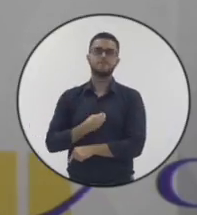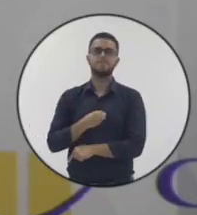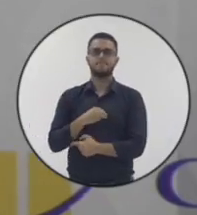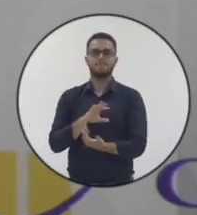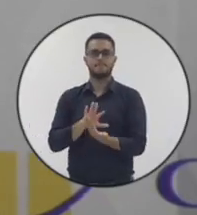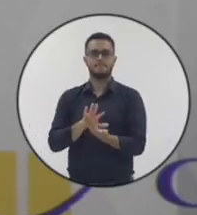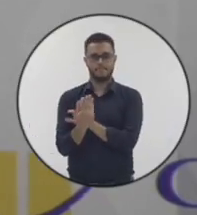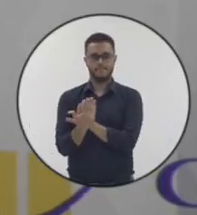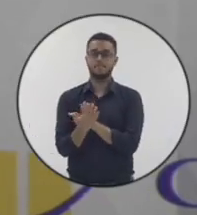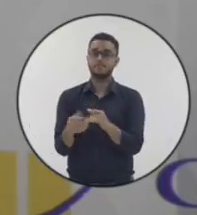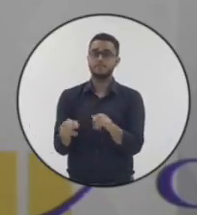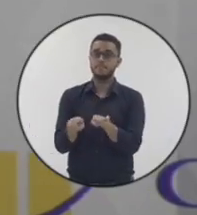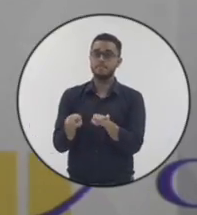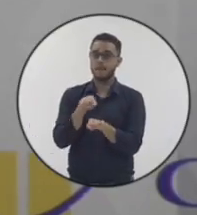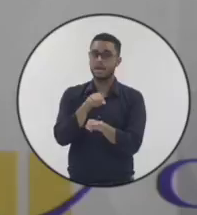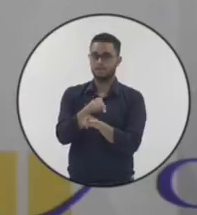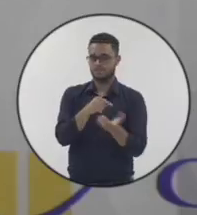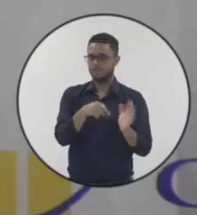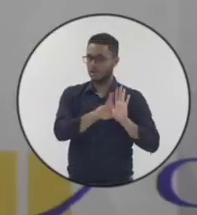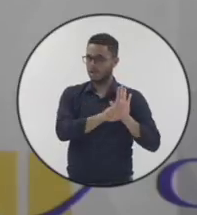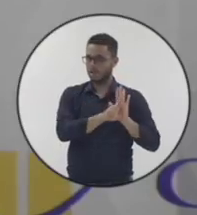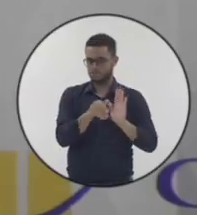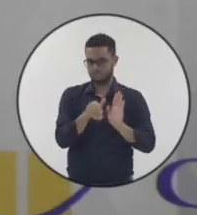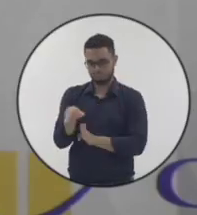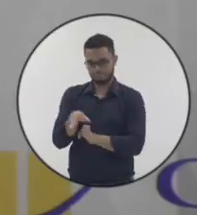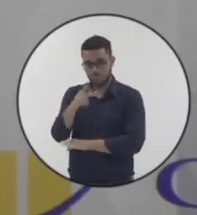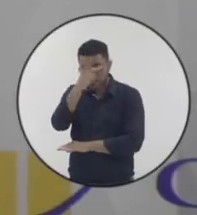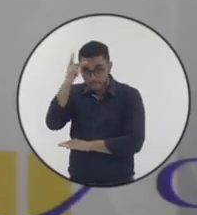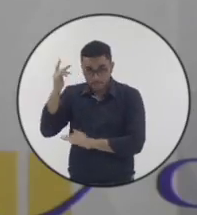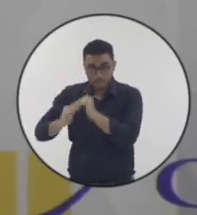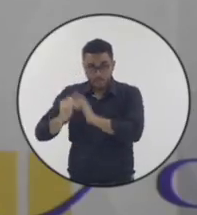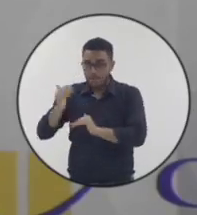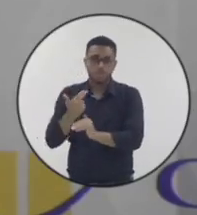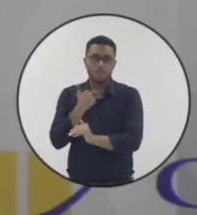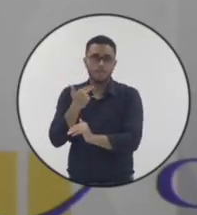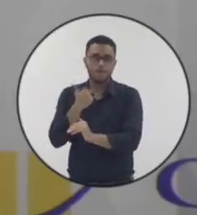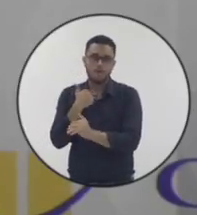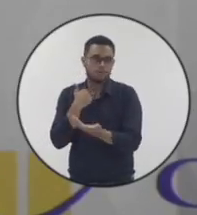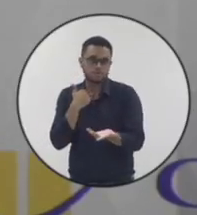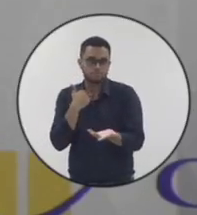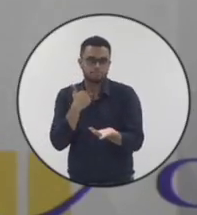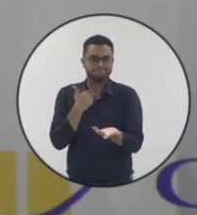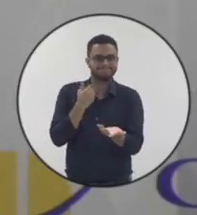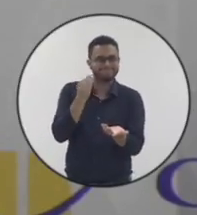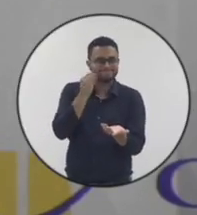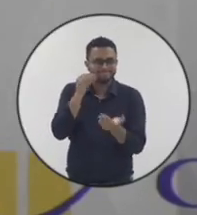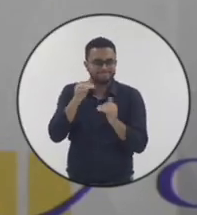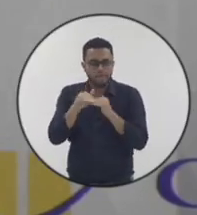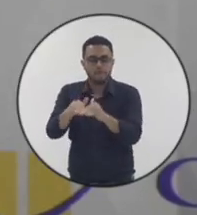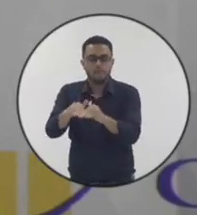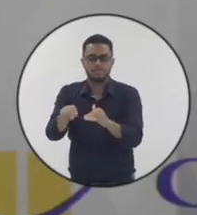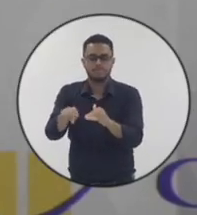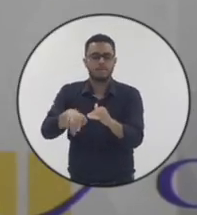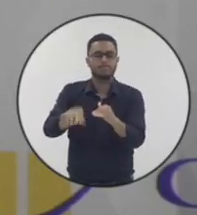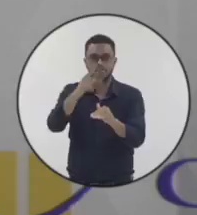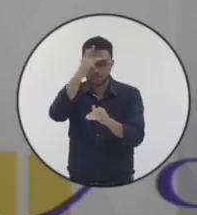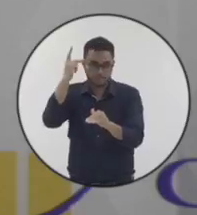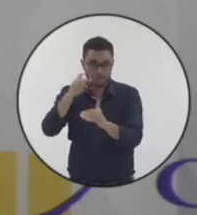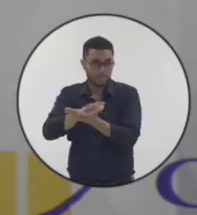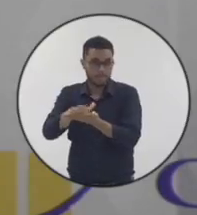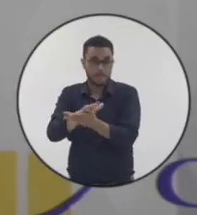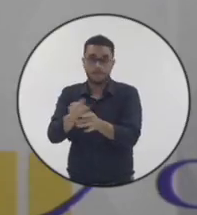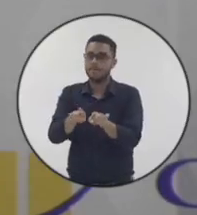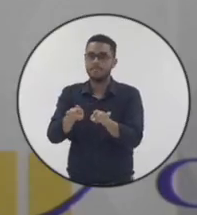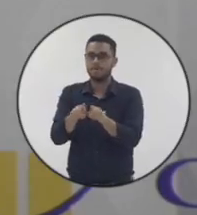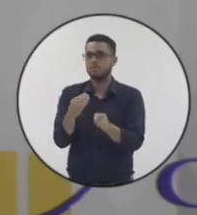ainda que as profissionais e os profissionais não favoreçam qualquer ação de preconceito e nem se omitam